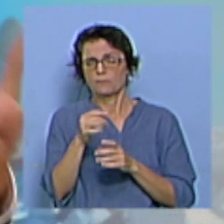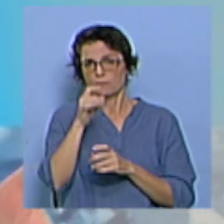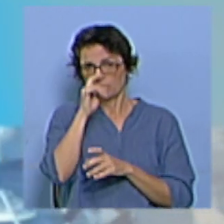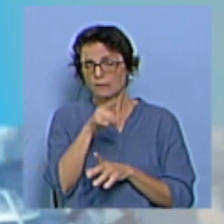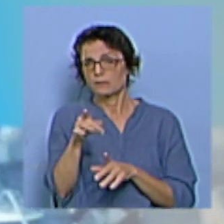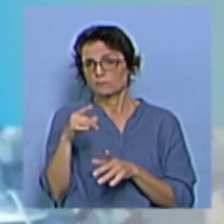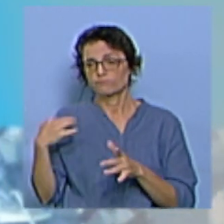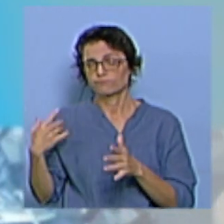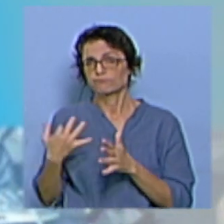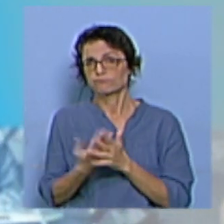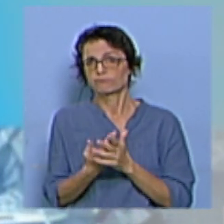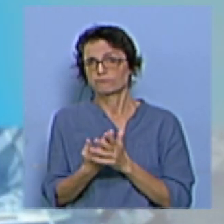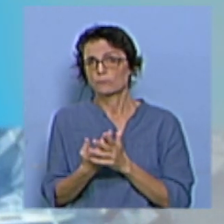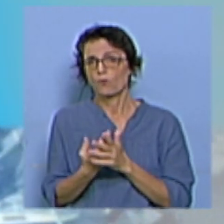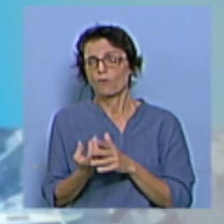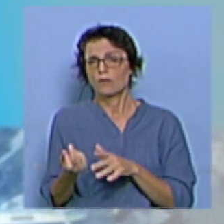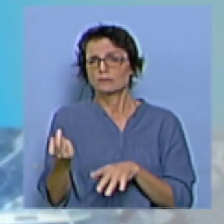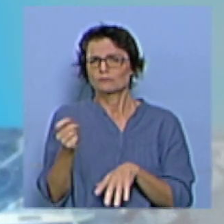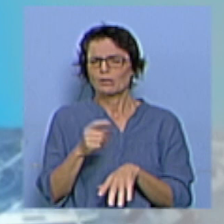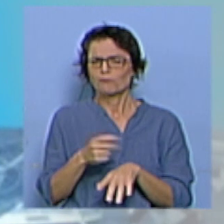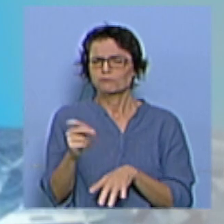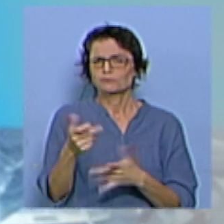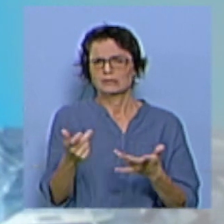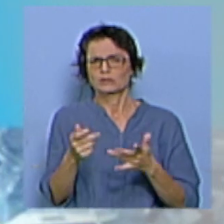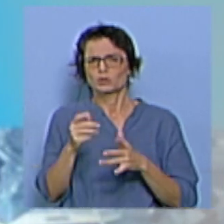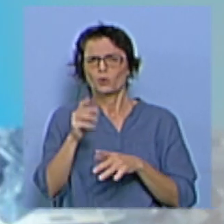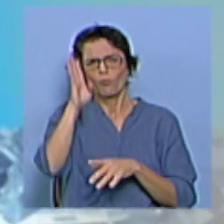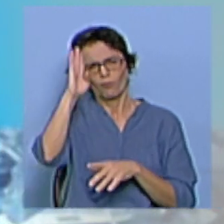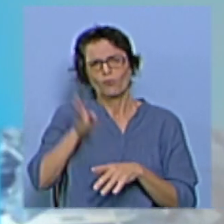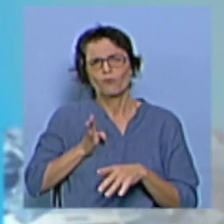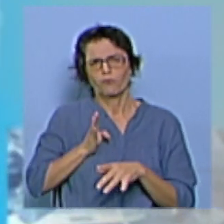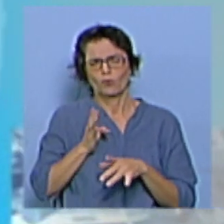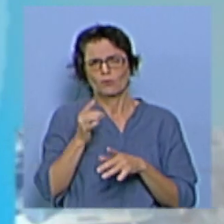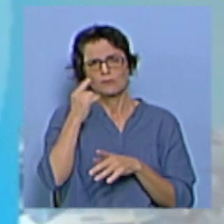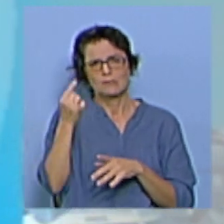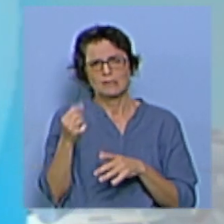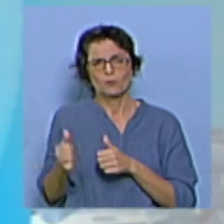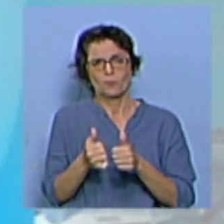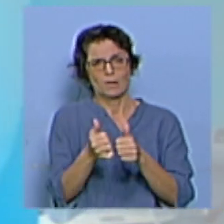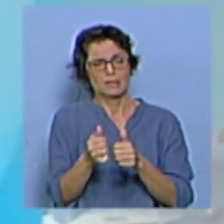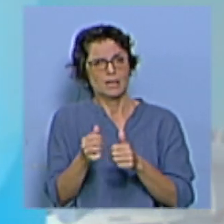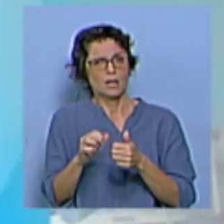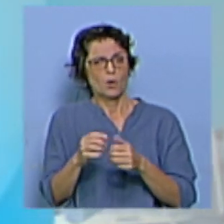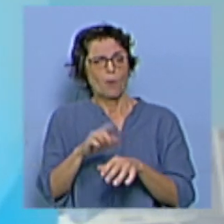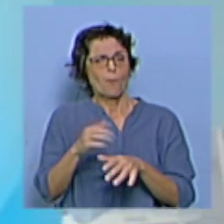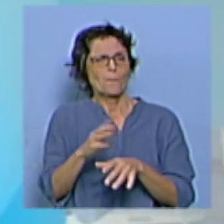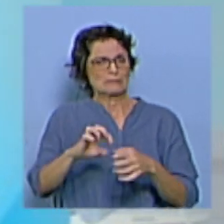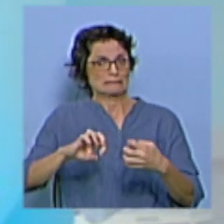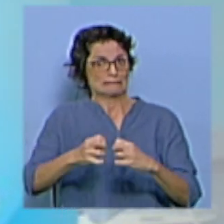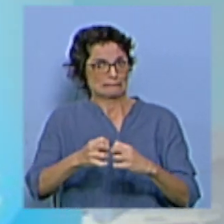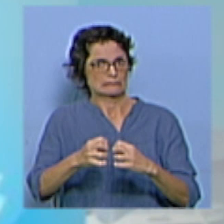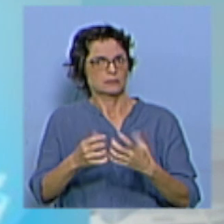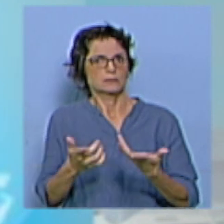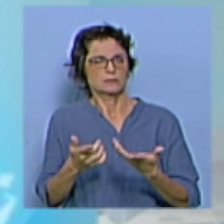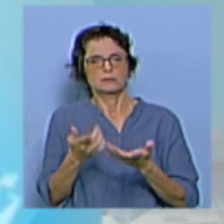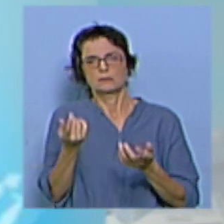que envolviam forças de segurança. Como é que acompanhou, Dom Rui Valério, essa questão? Qual é a sua opinião sobre